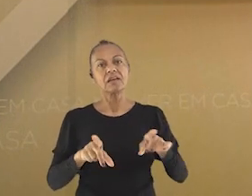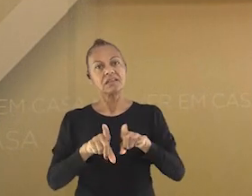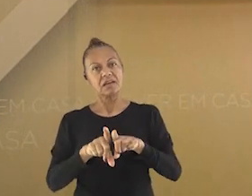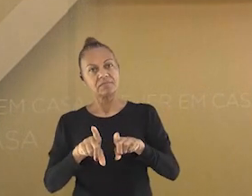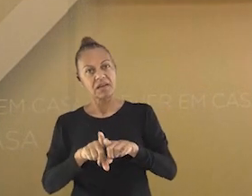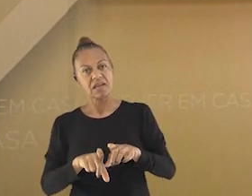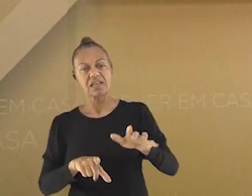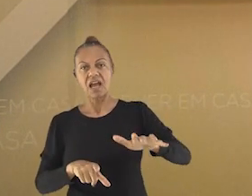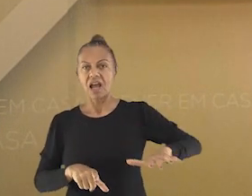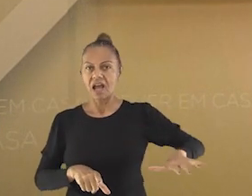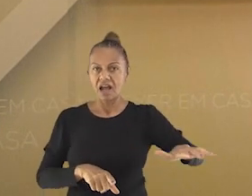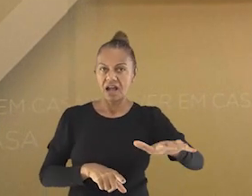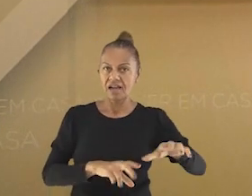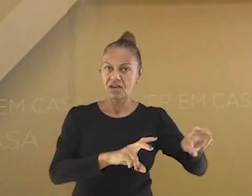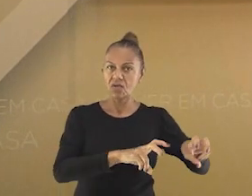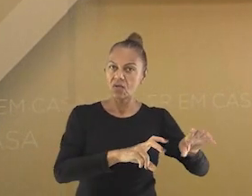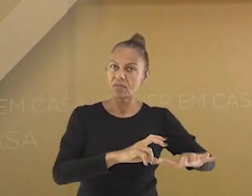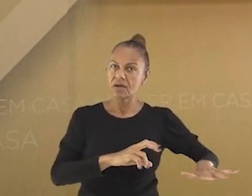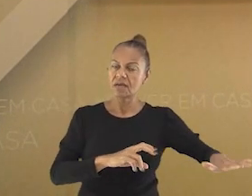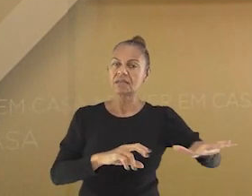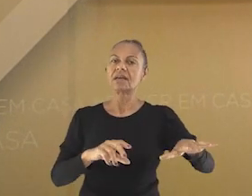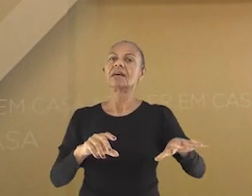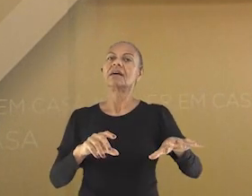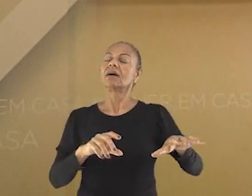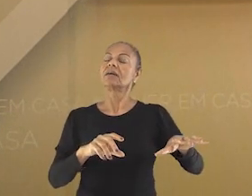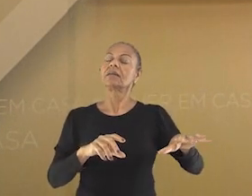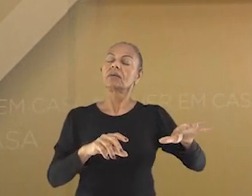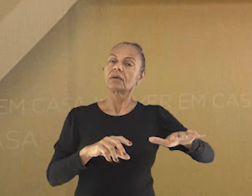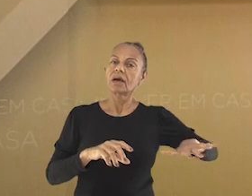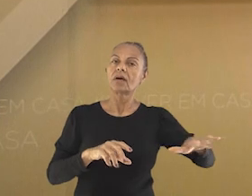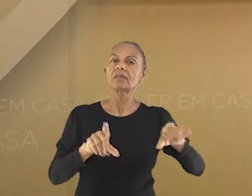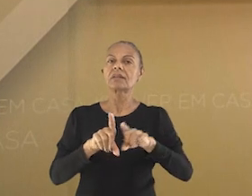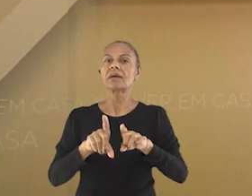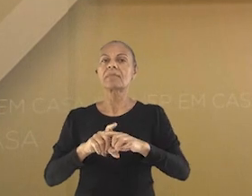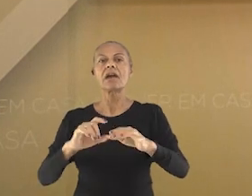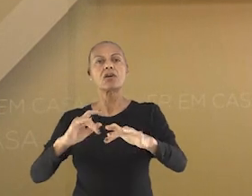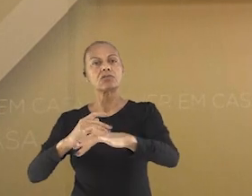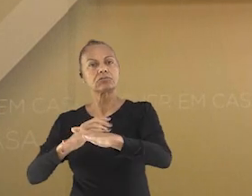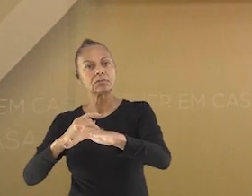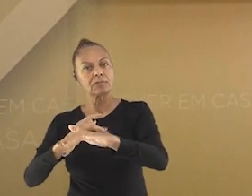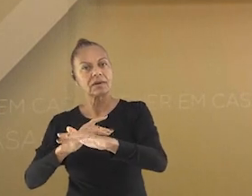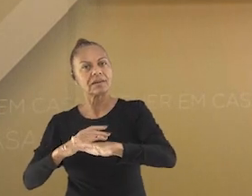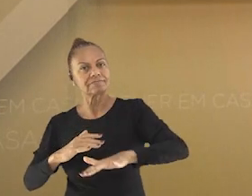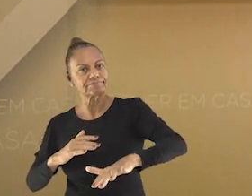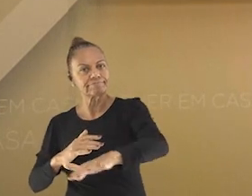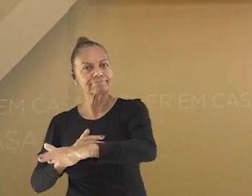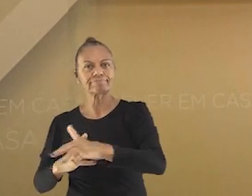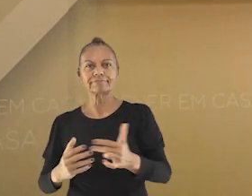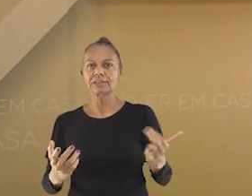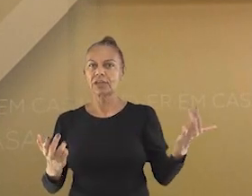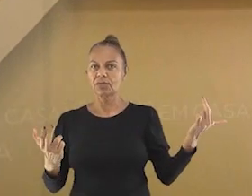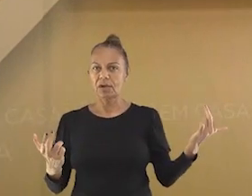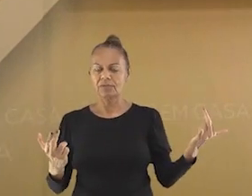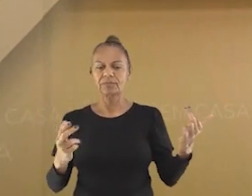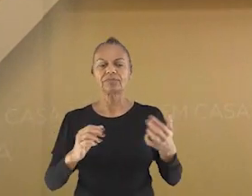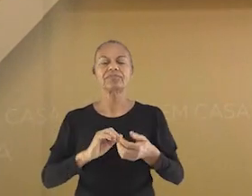por máquinas. Mas isso acontece tanto na área urbana quanto na área